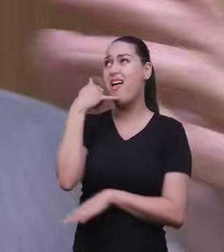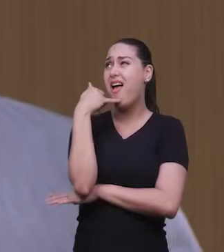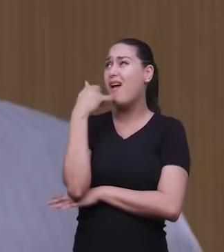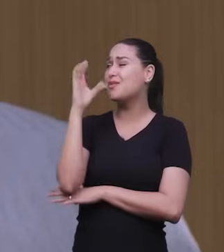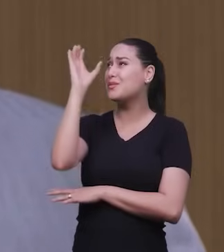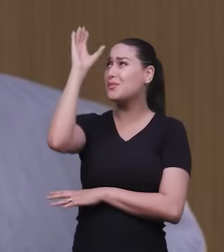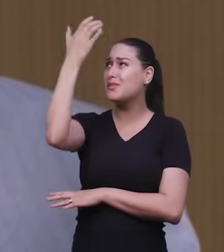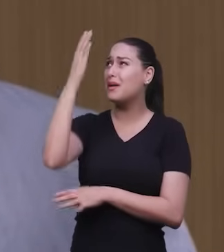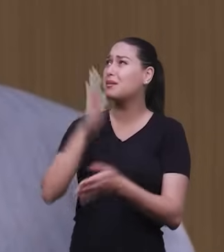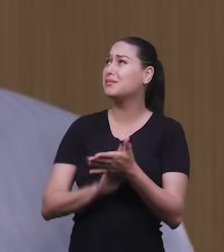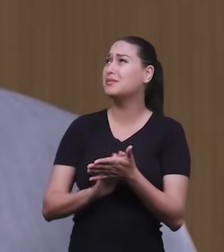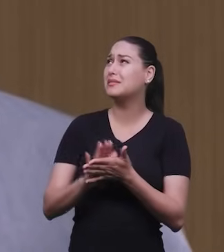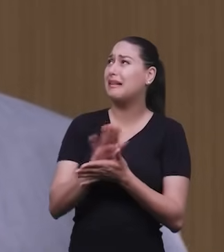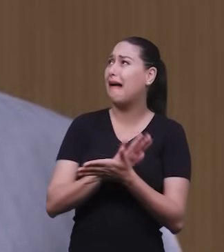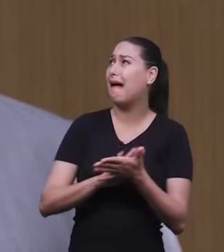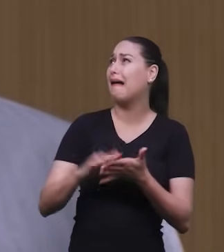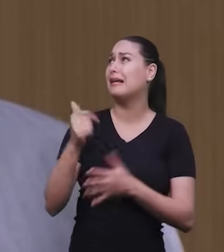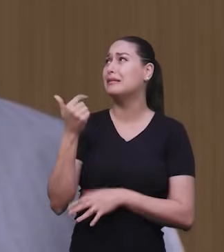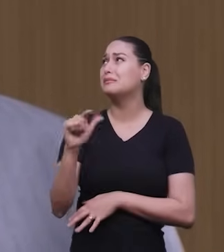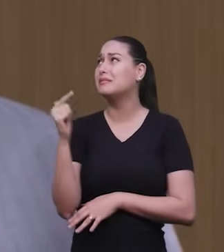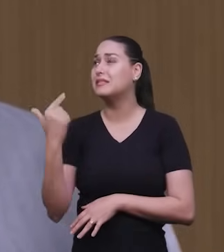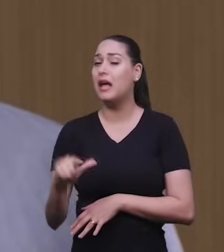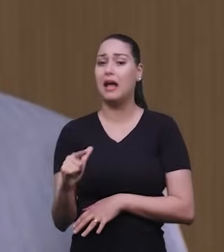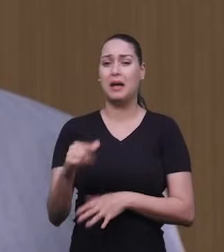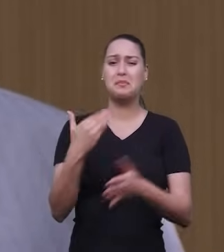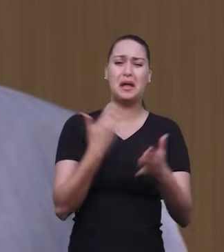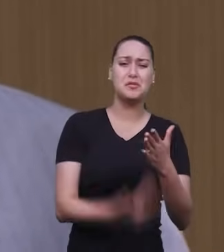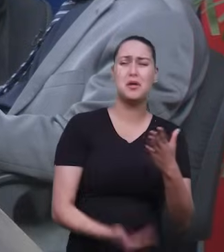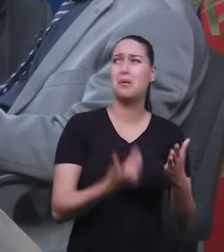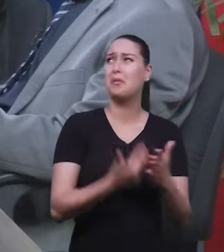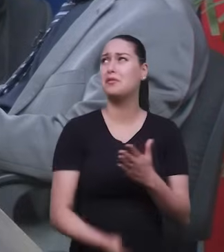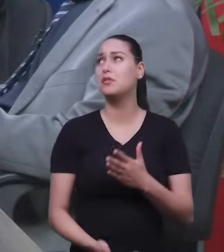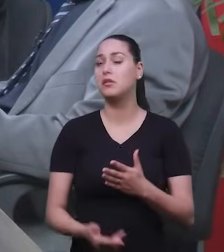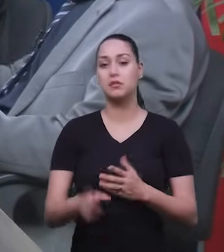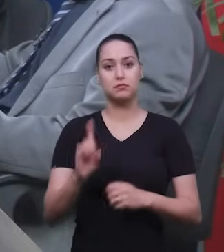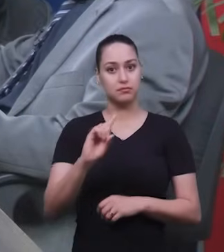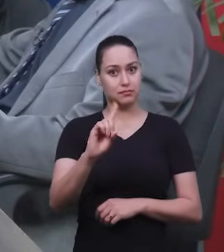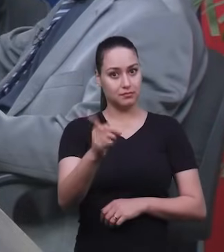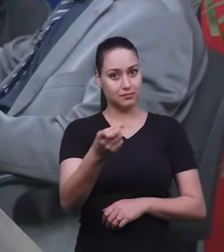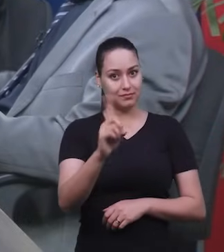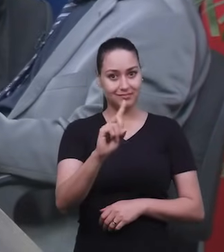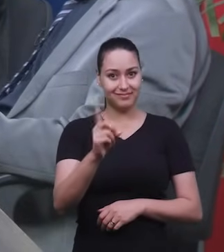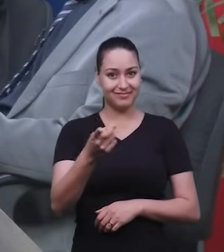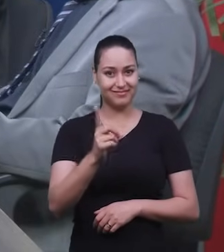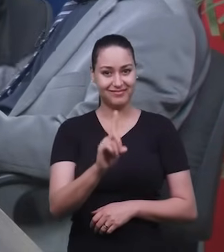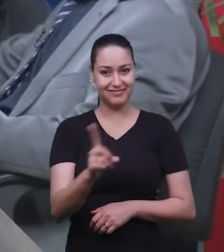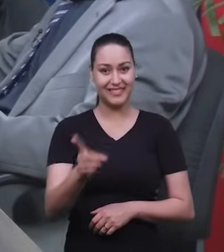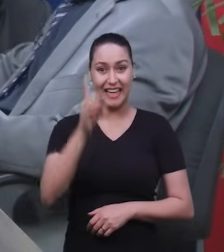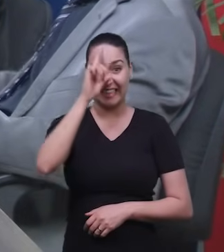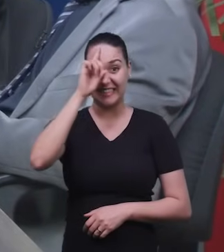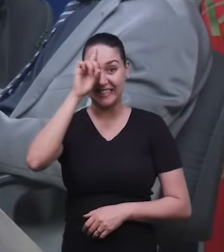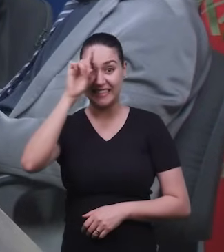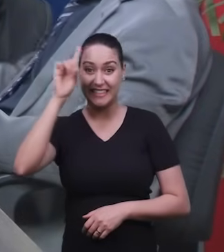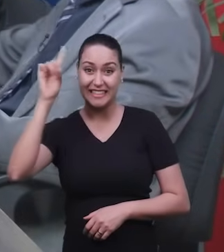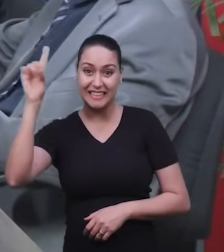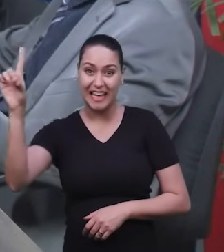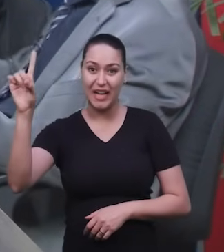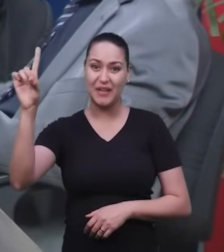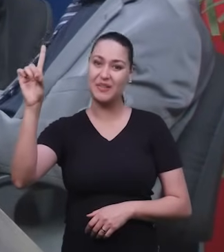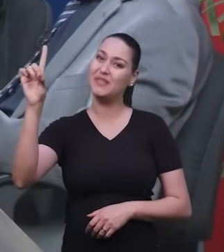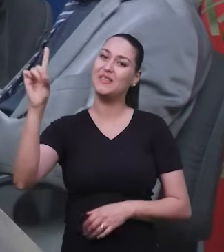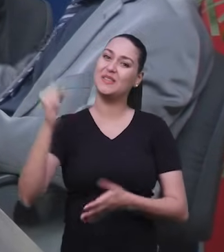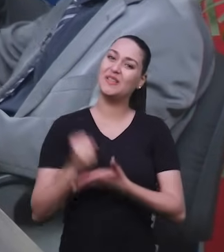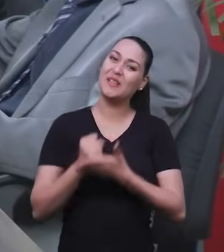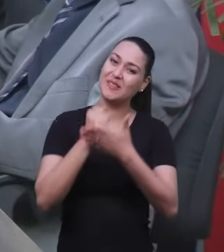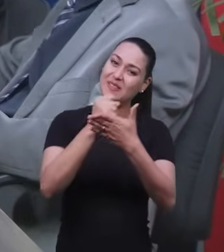jeito, eu já estou perdido. Não está perdido. O homem do socorro é o homem do cântaro, é o